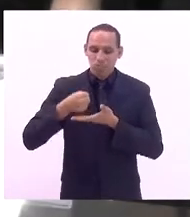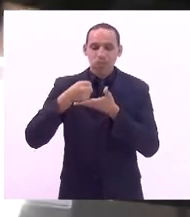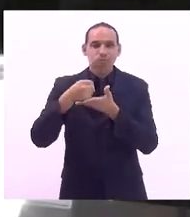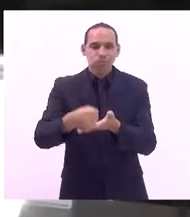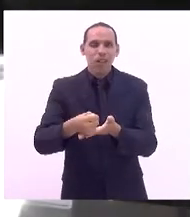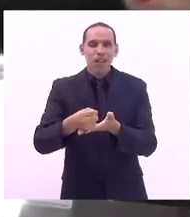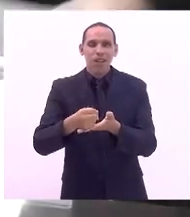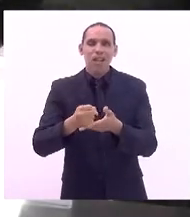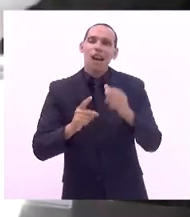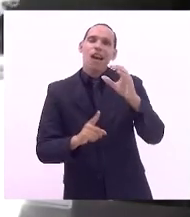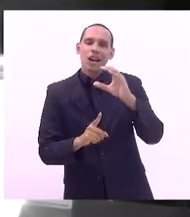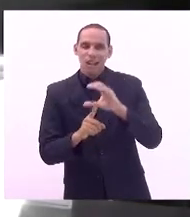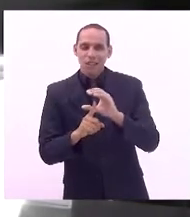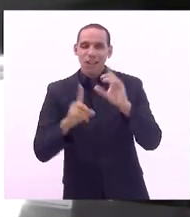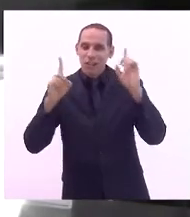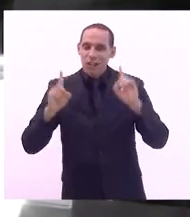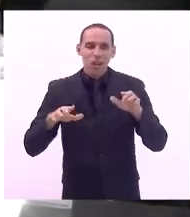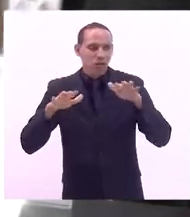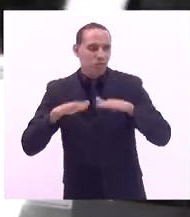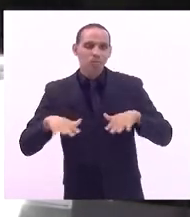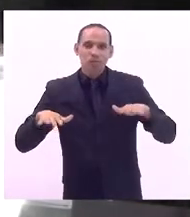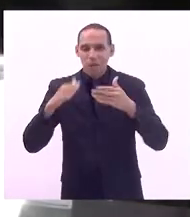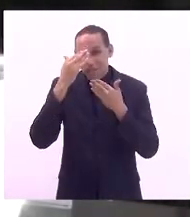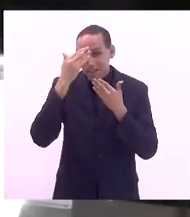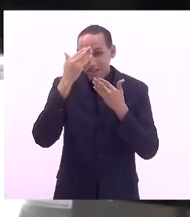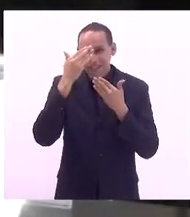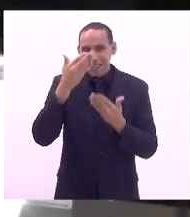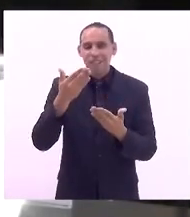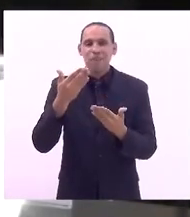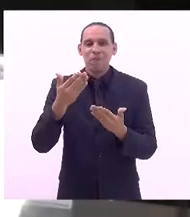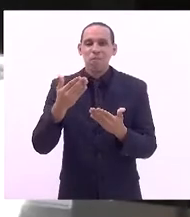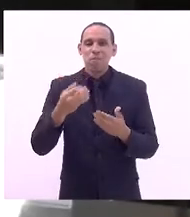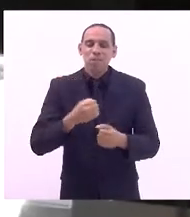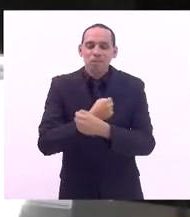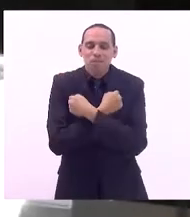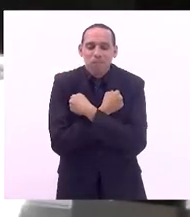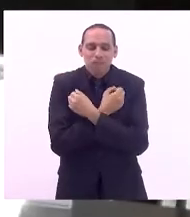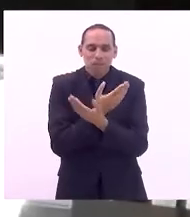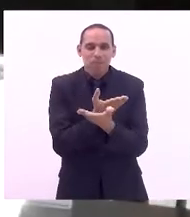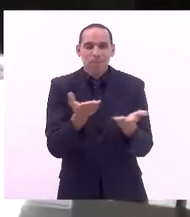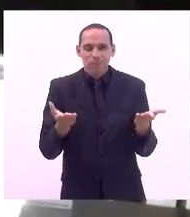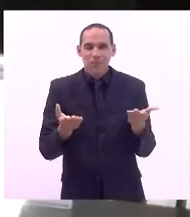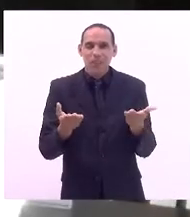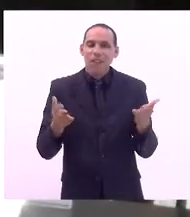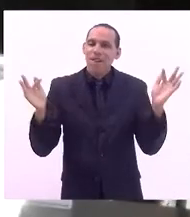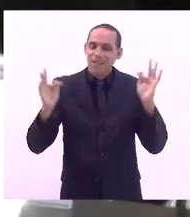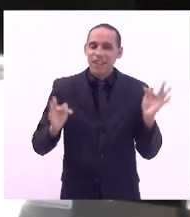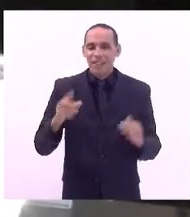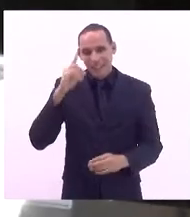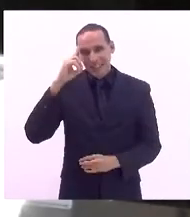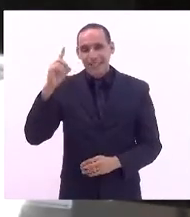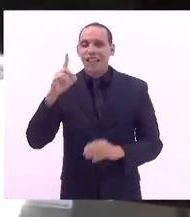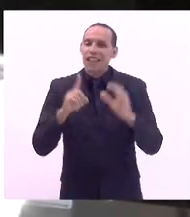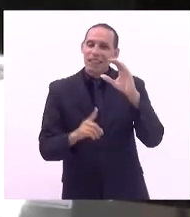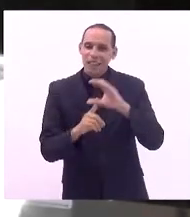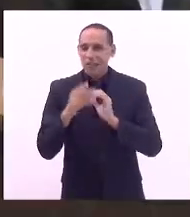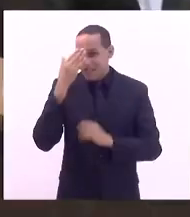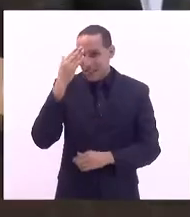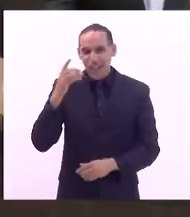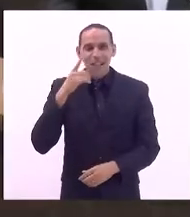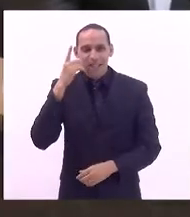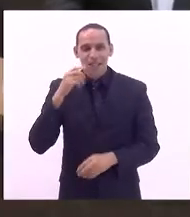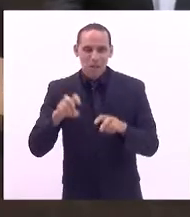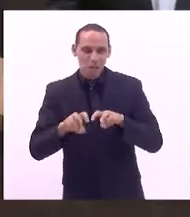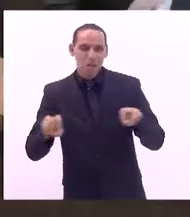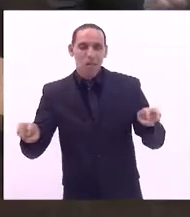essa história chama a Capelania direito para todos muito obrigado no passado e feliz dia dos capelães Muito obrigado Deputado muito